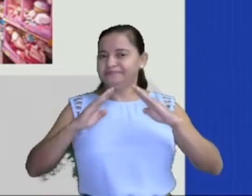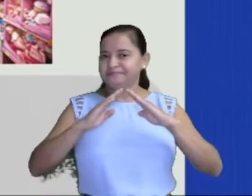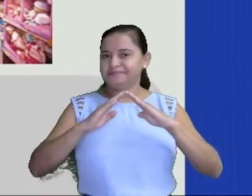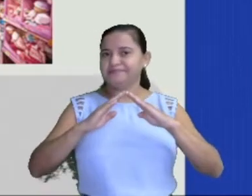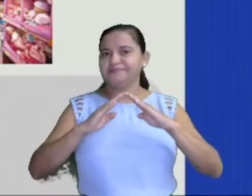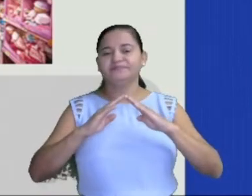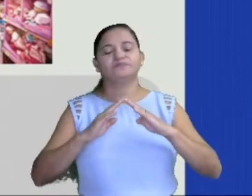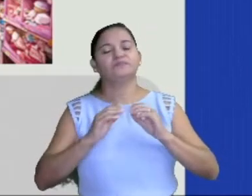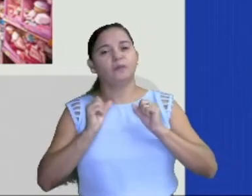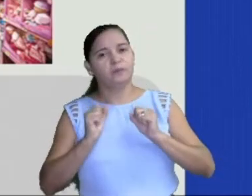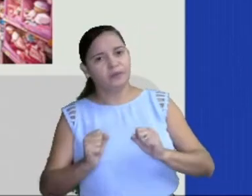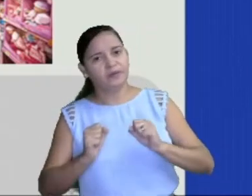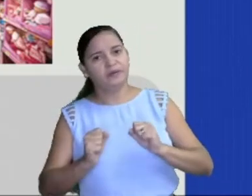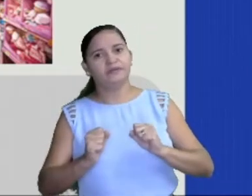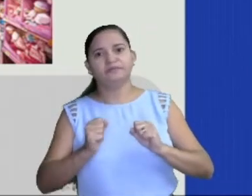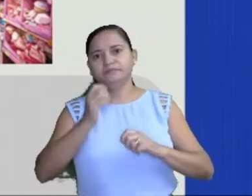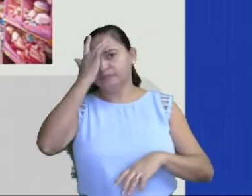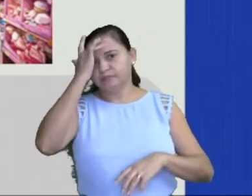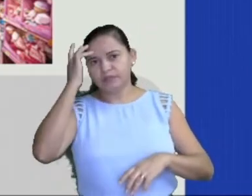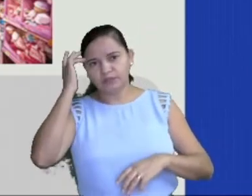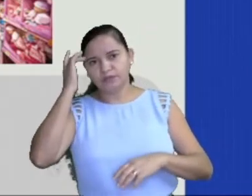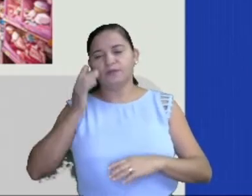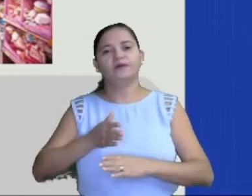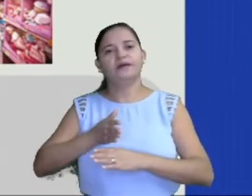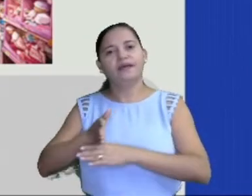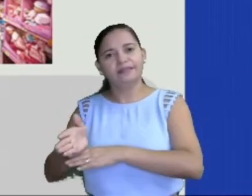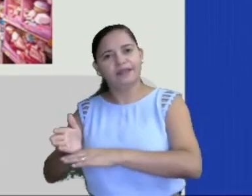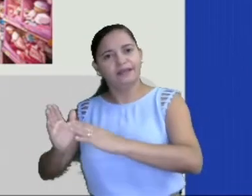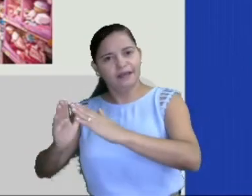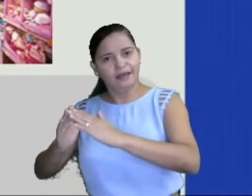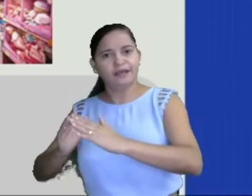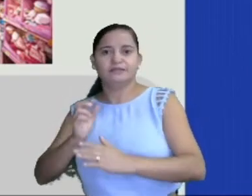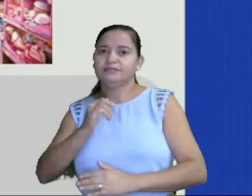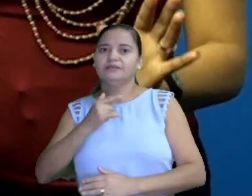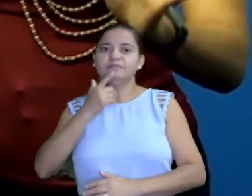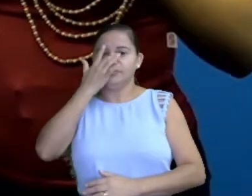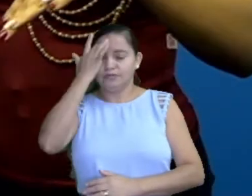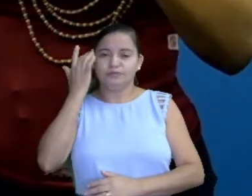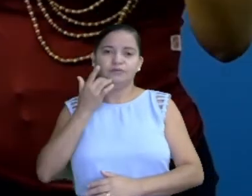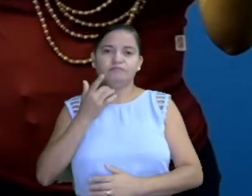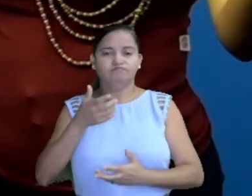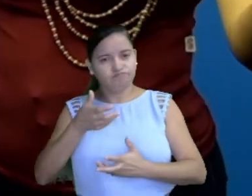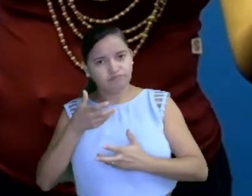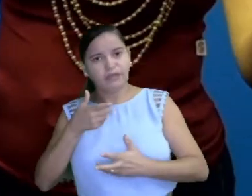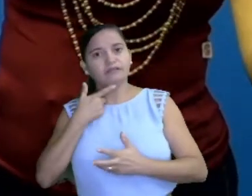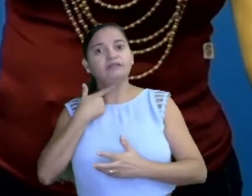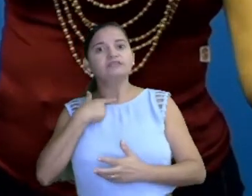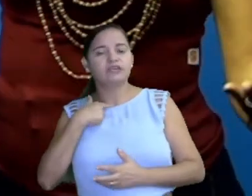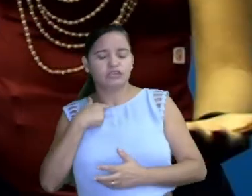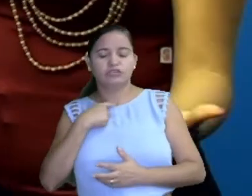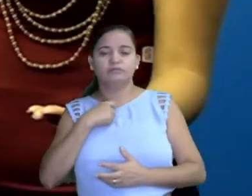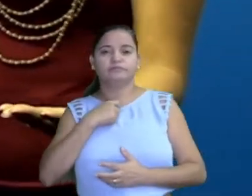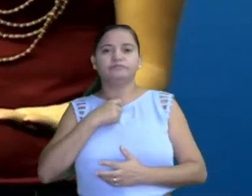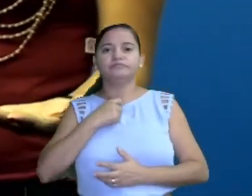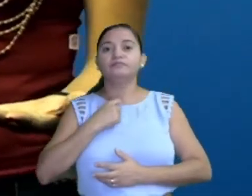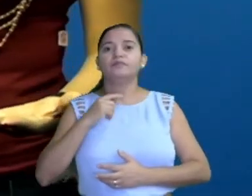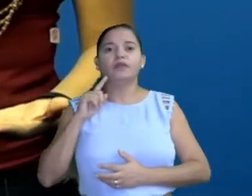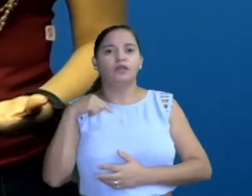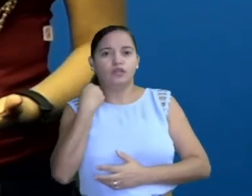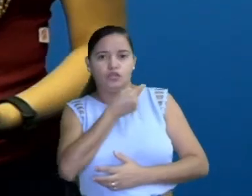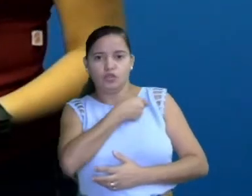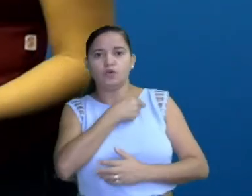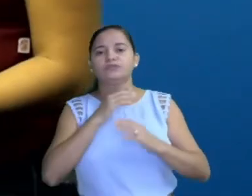proprietários podem permitir o acesso somente das pessoas que desejam, tá certo? Então, nossas casas também é um